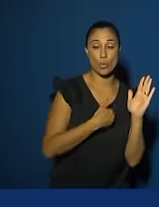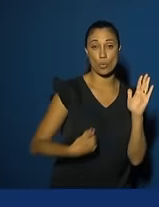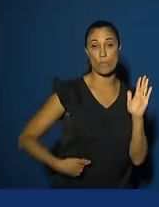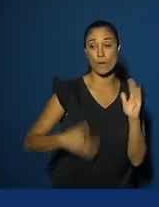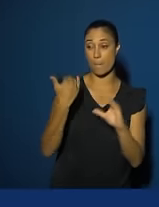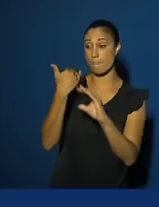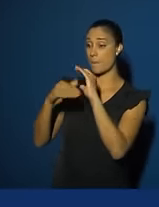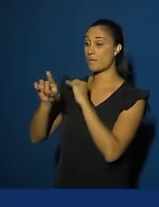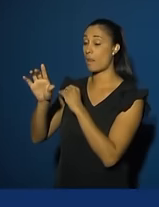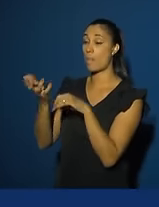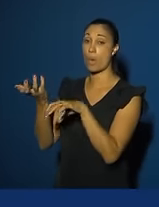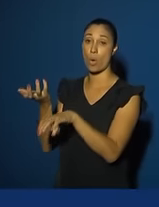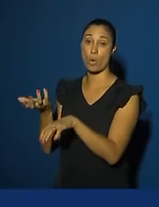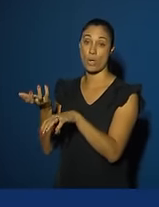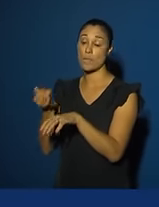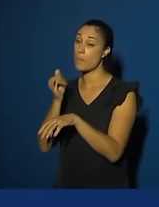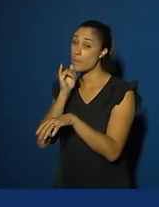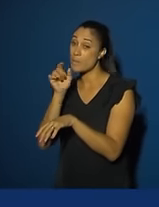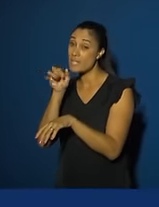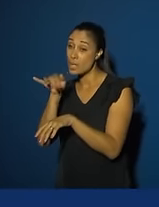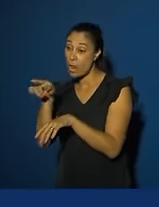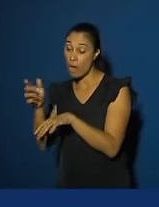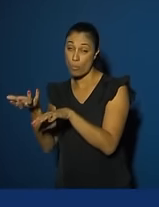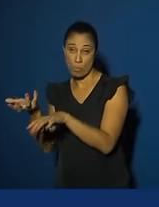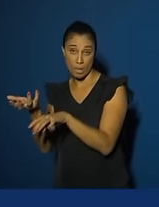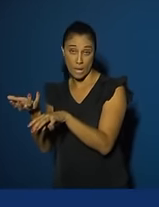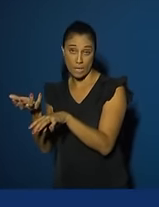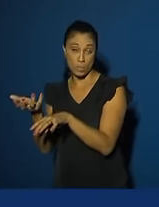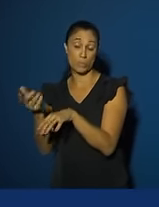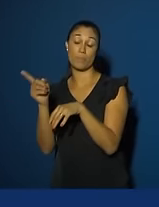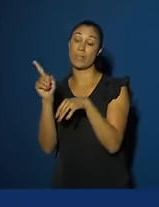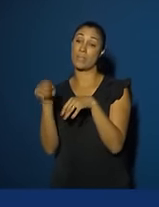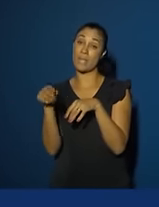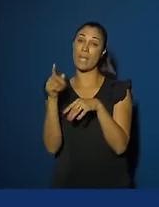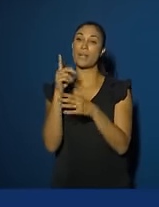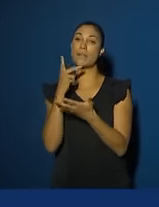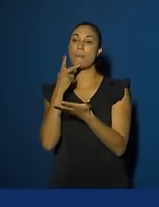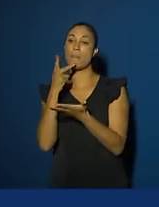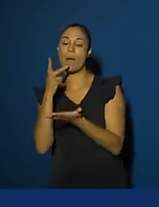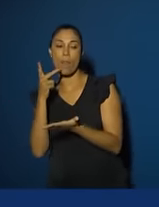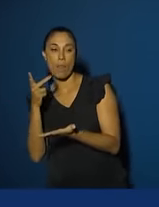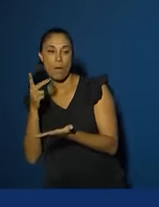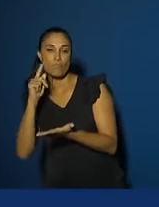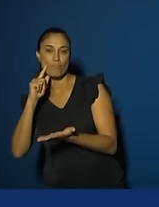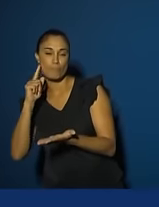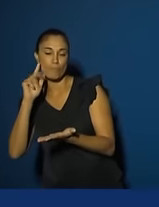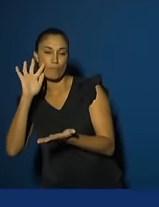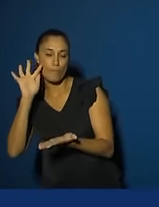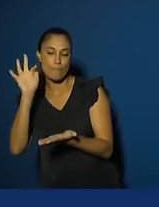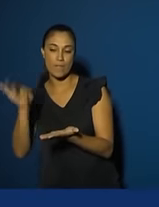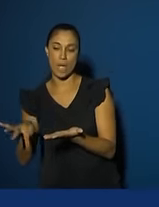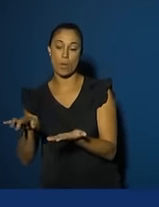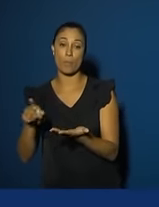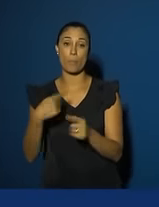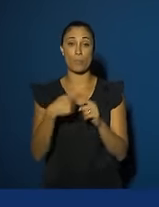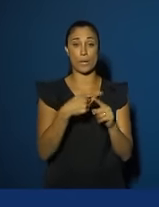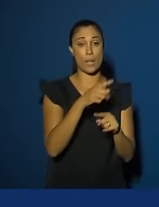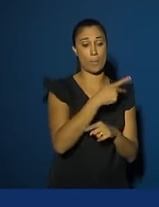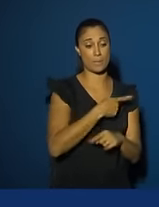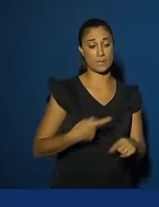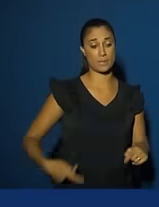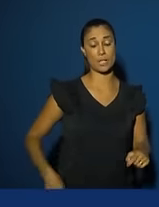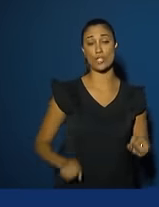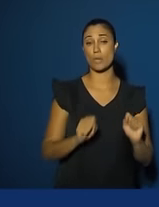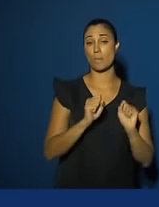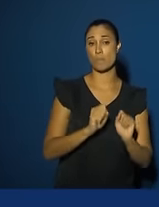manda pro congresso se o o congresso que é quem dá a Palavra Final porque o presidente pode vetar